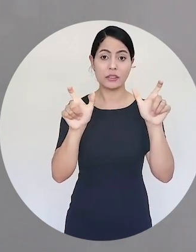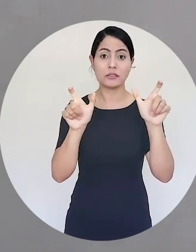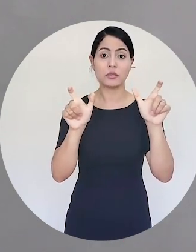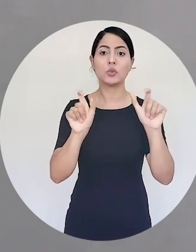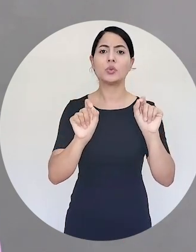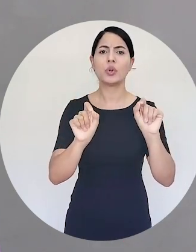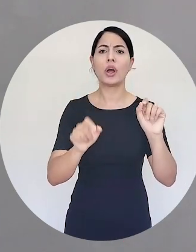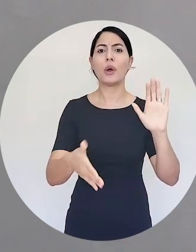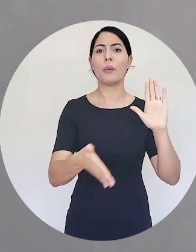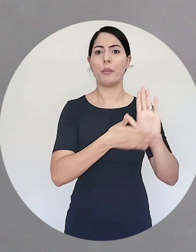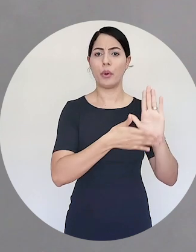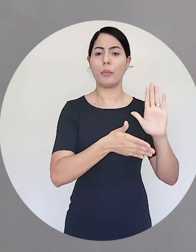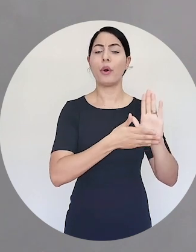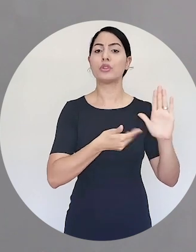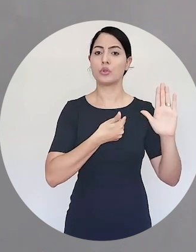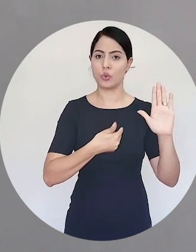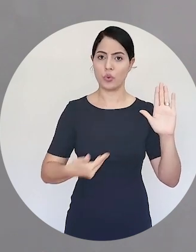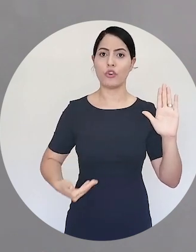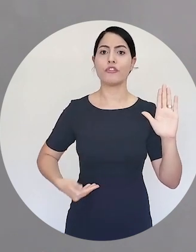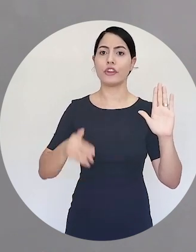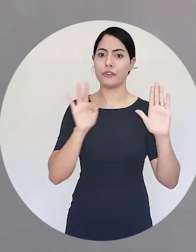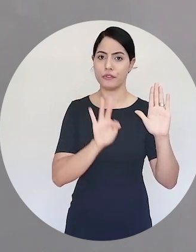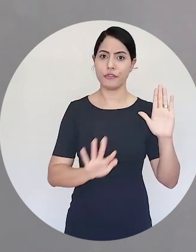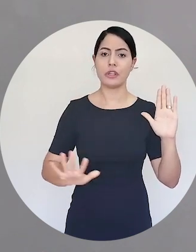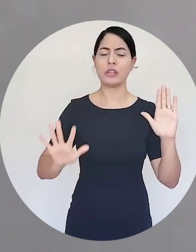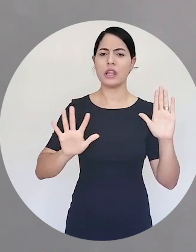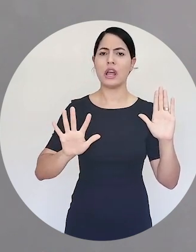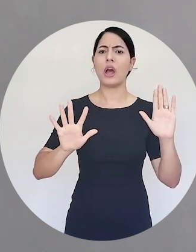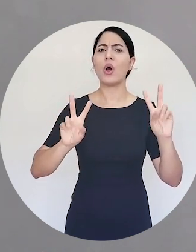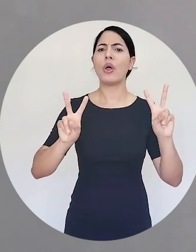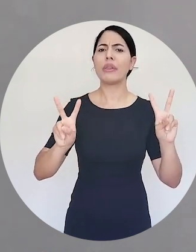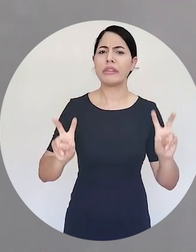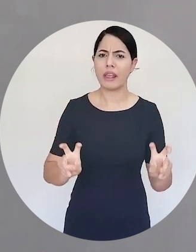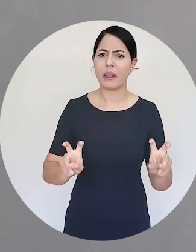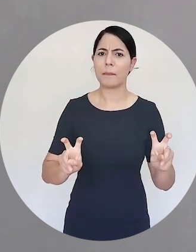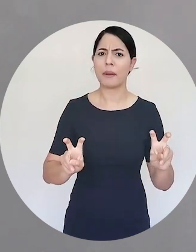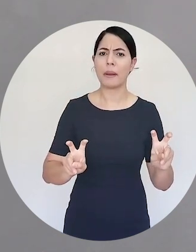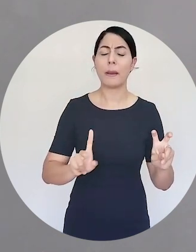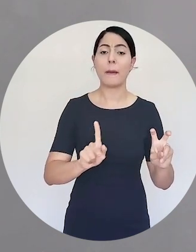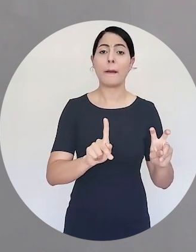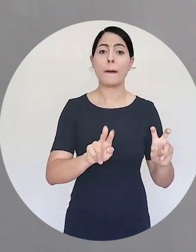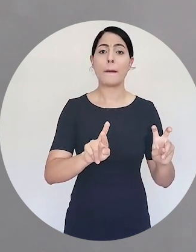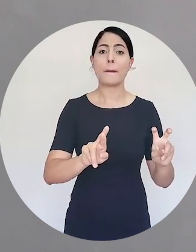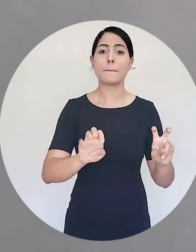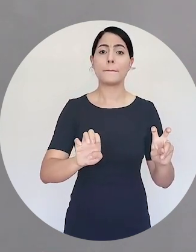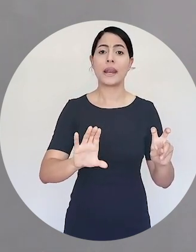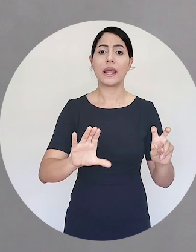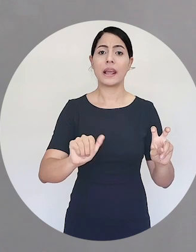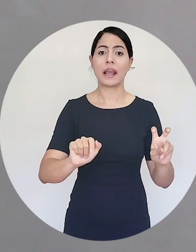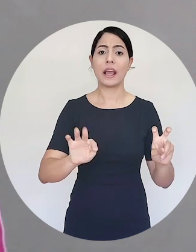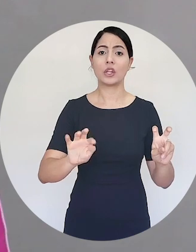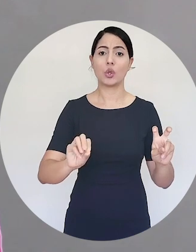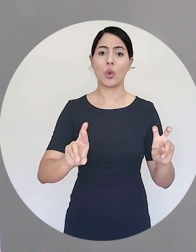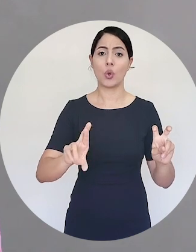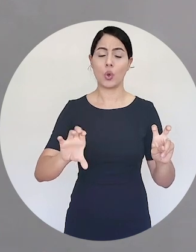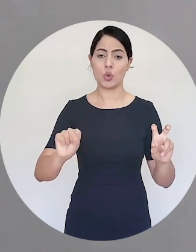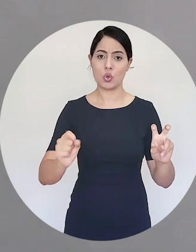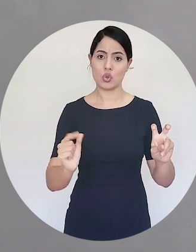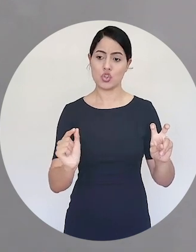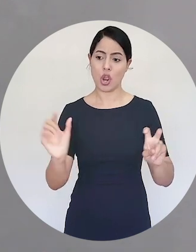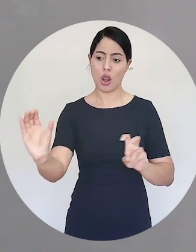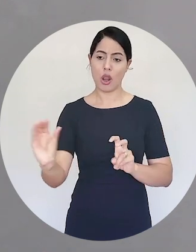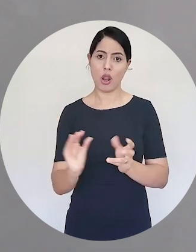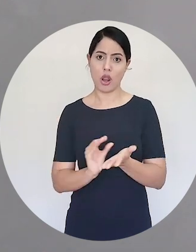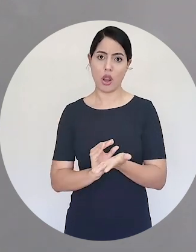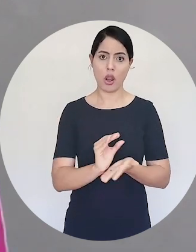sociedade sobre os efeitos danosos da proposta apresentada pelo governo federal de usar os recursos dos chamados precatórios